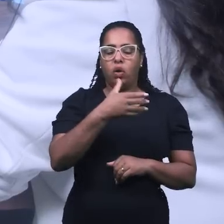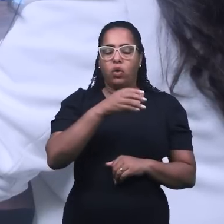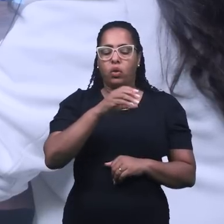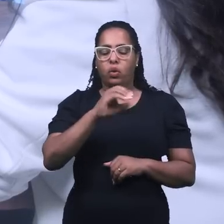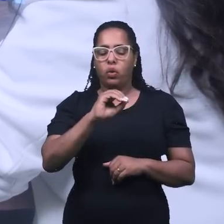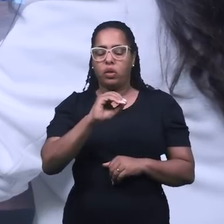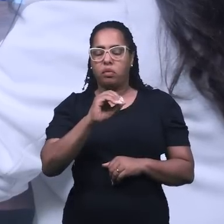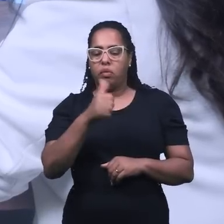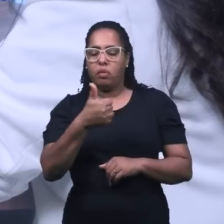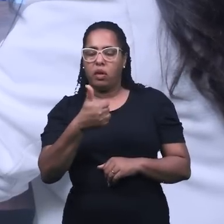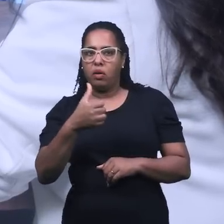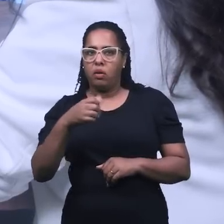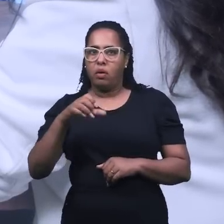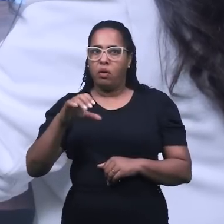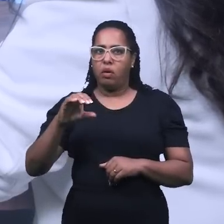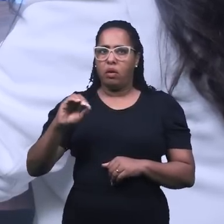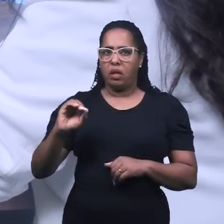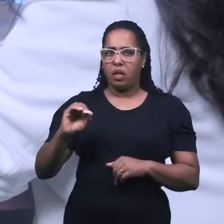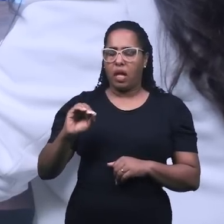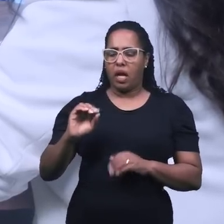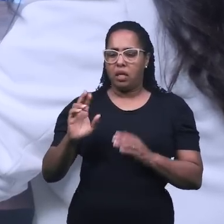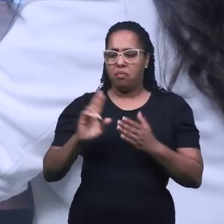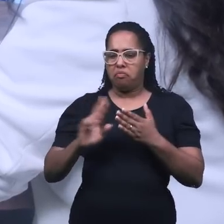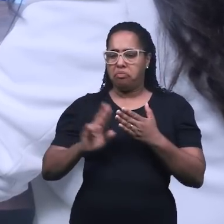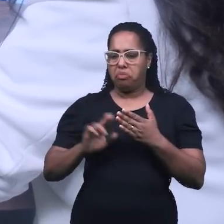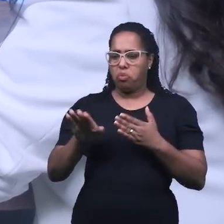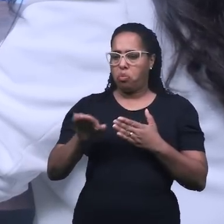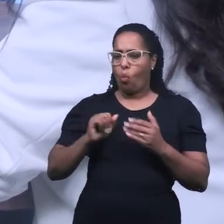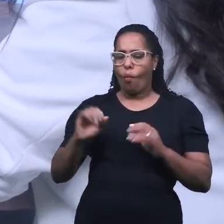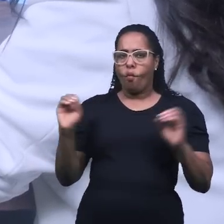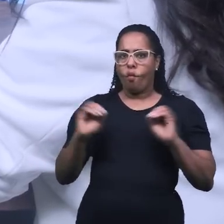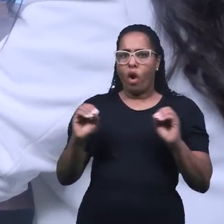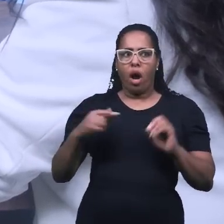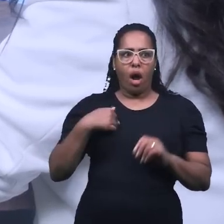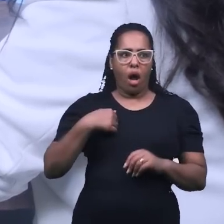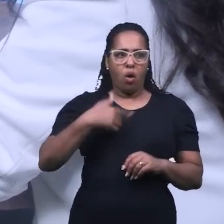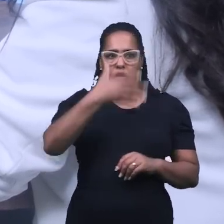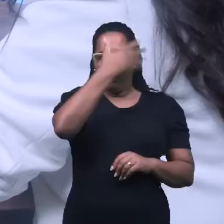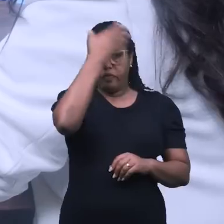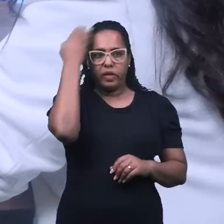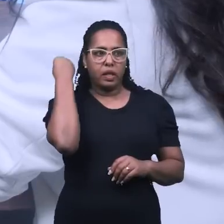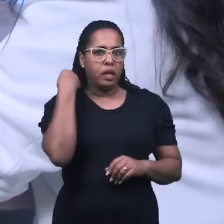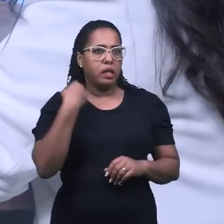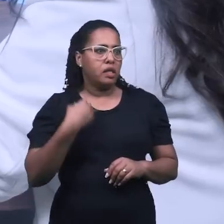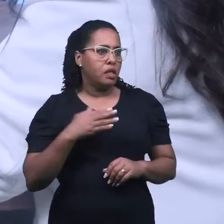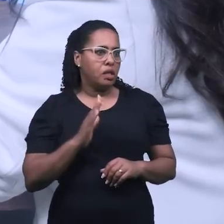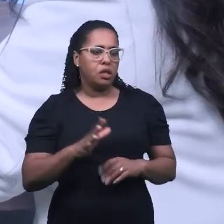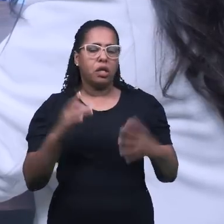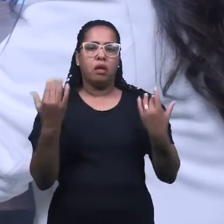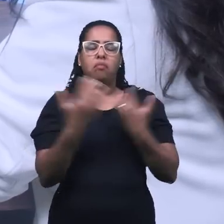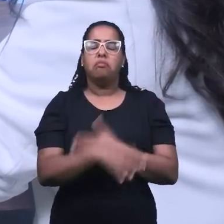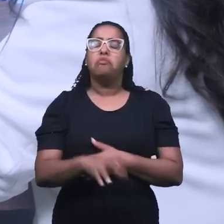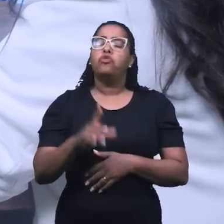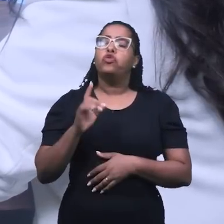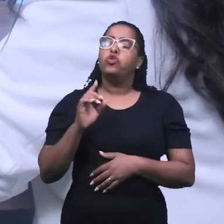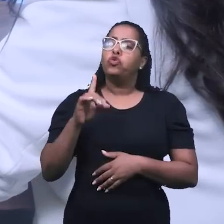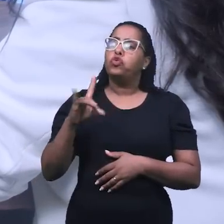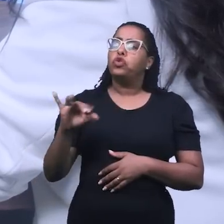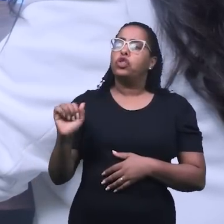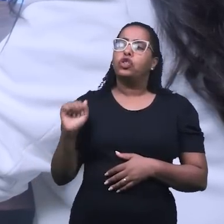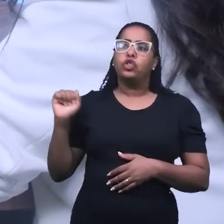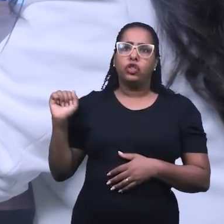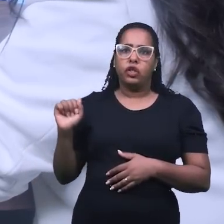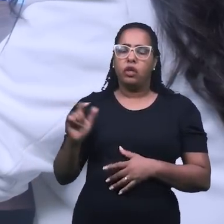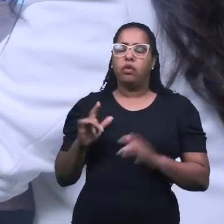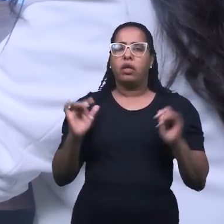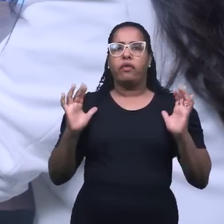era 2003, e eu não tinha sido nomeada e eu sequer lembrava desse concurso. Um dia, quando eu estava de folga